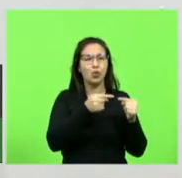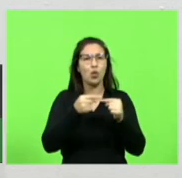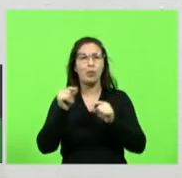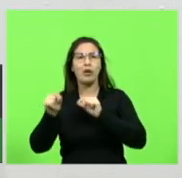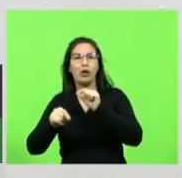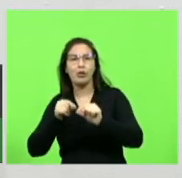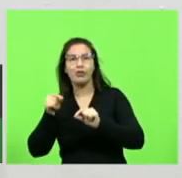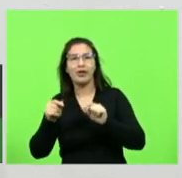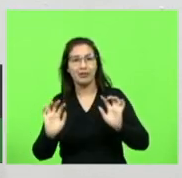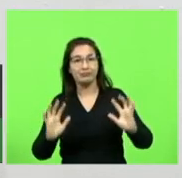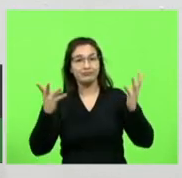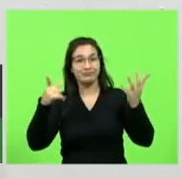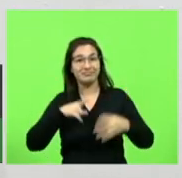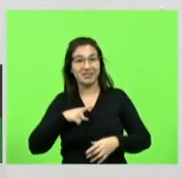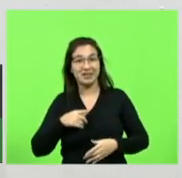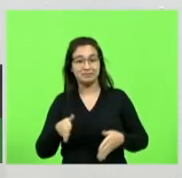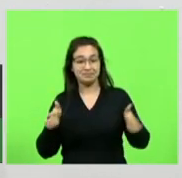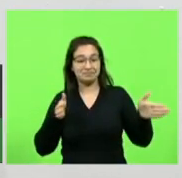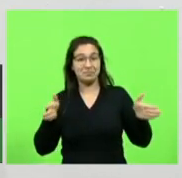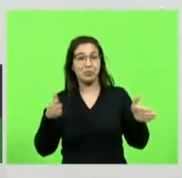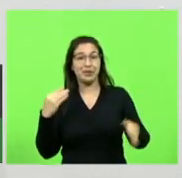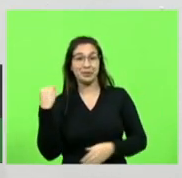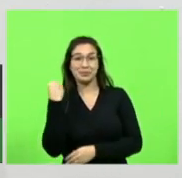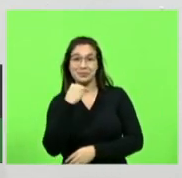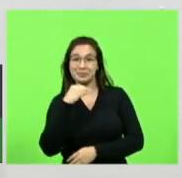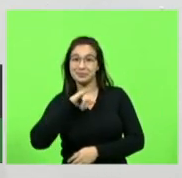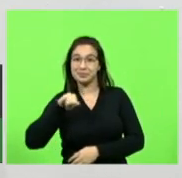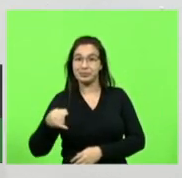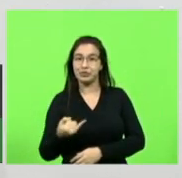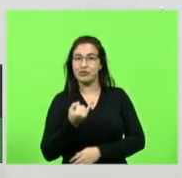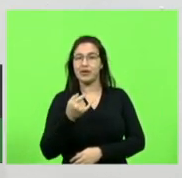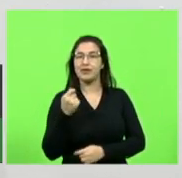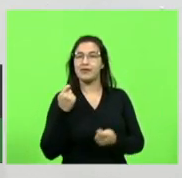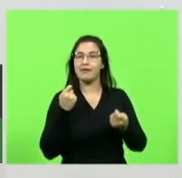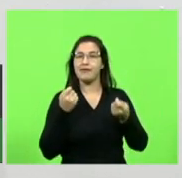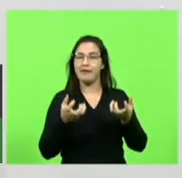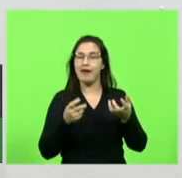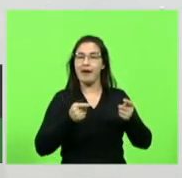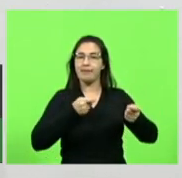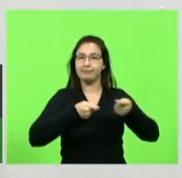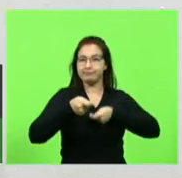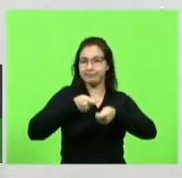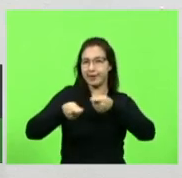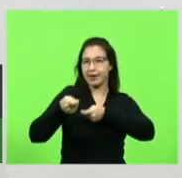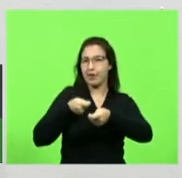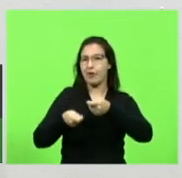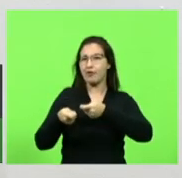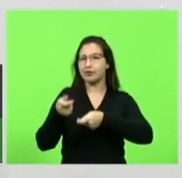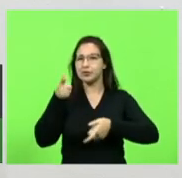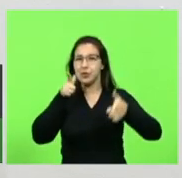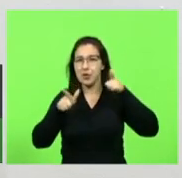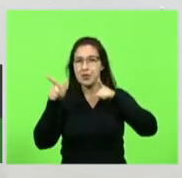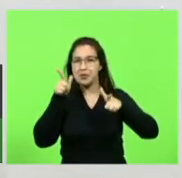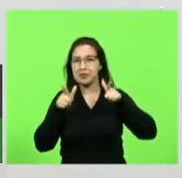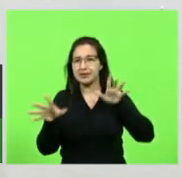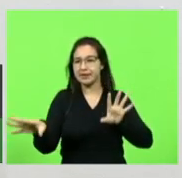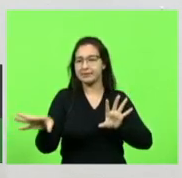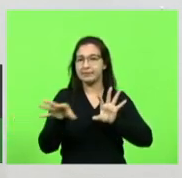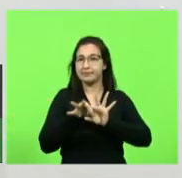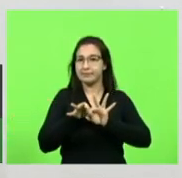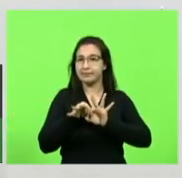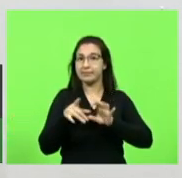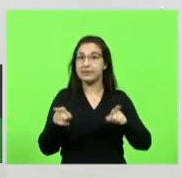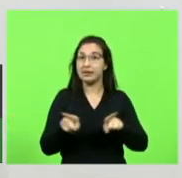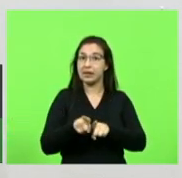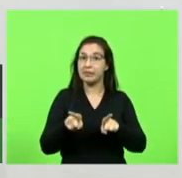o momento que aproveitam para realizar negócios, conquistar parceiros e divulgar seus